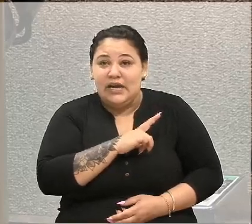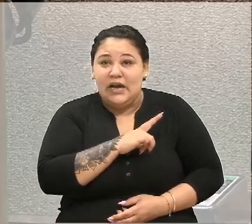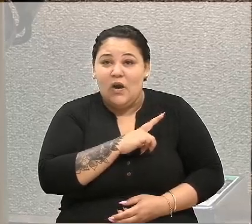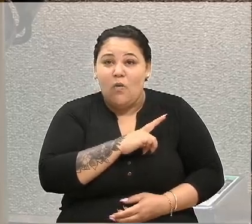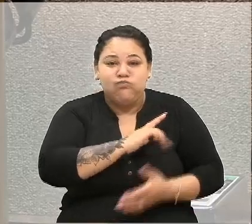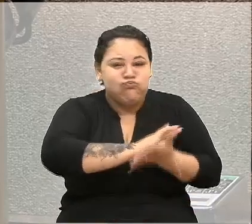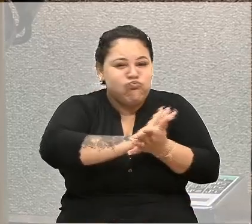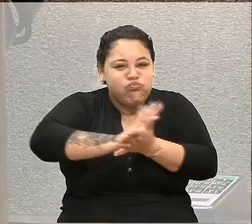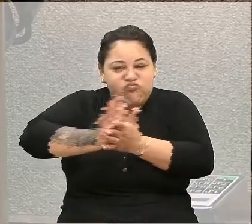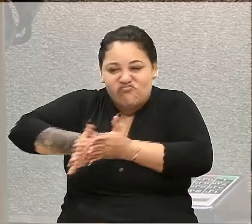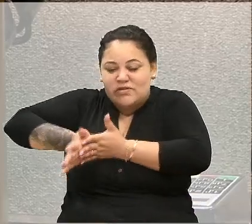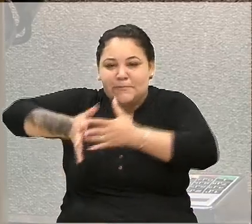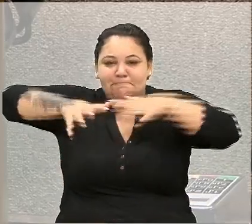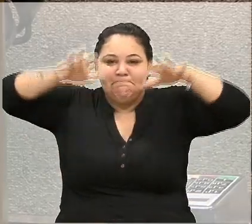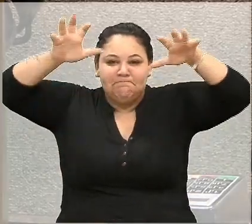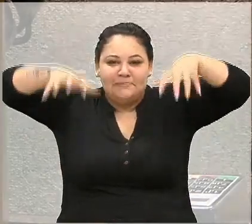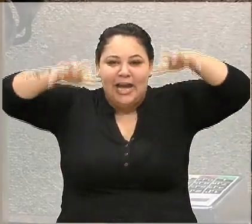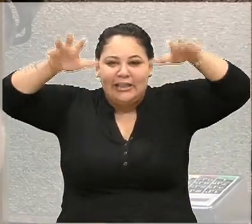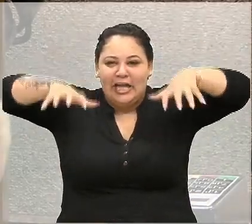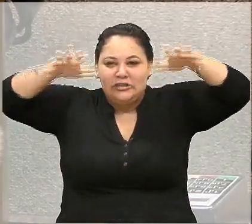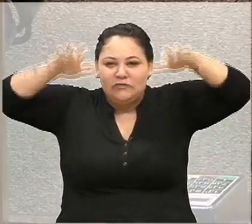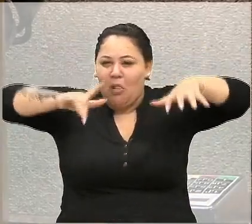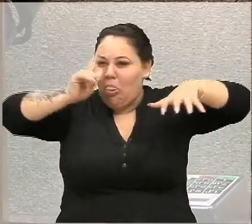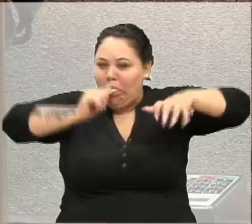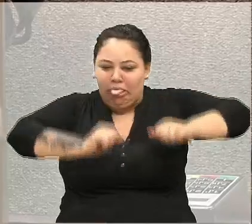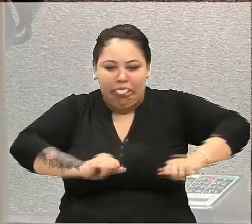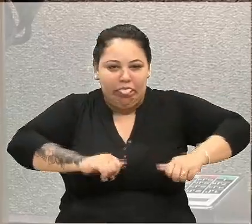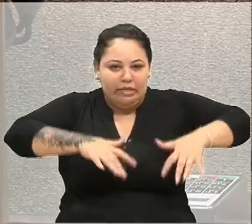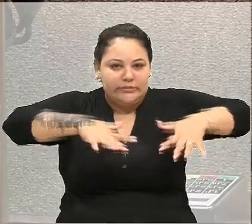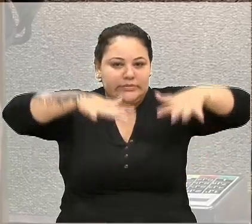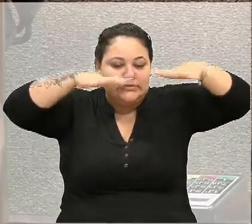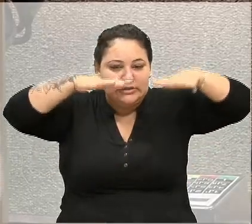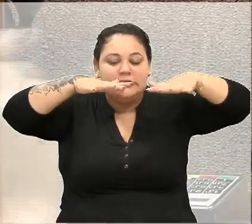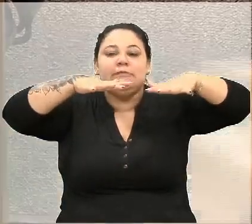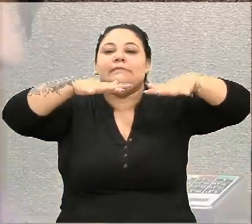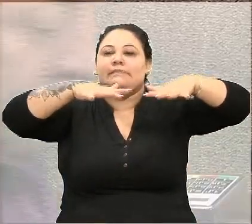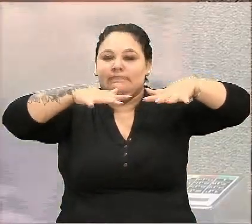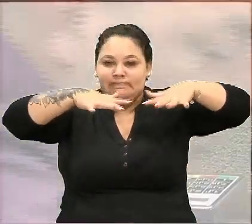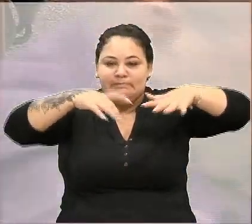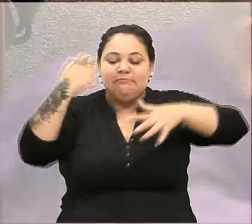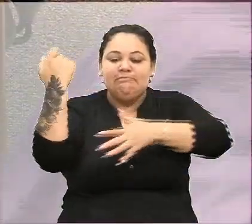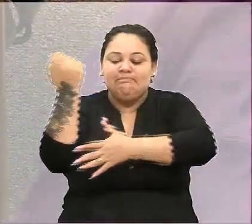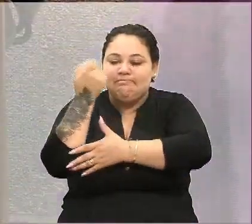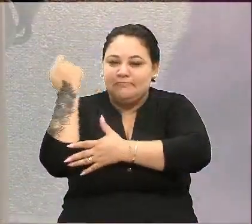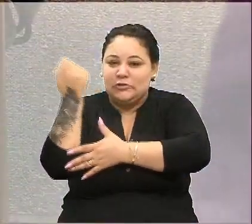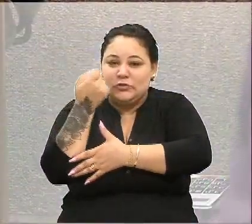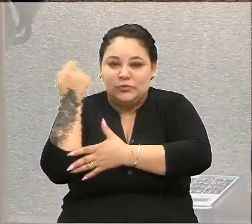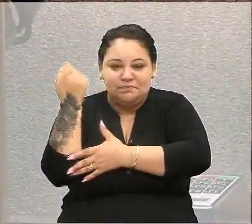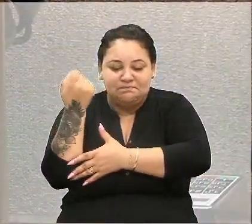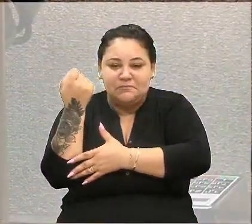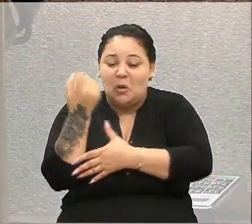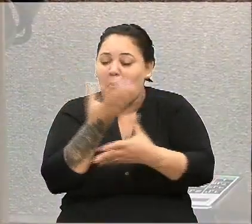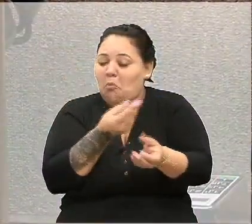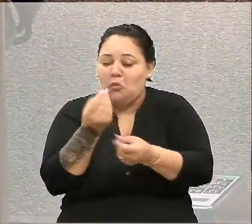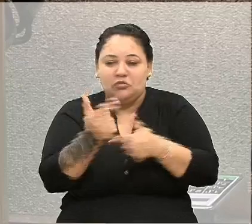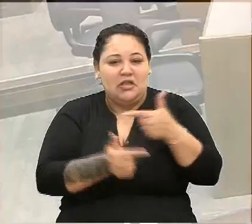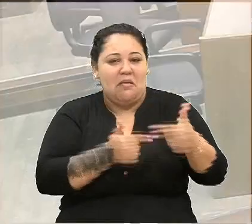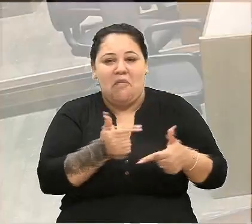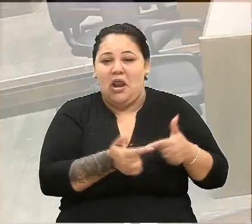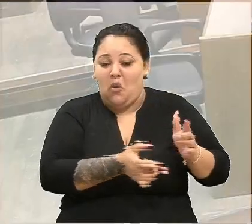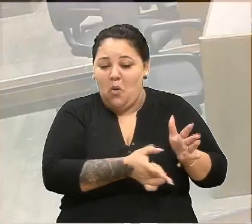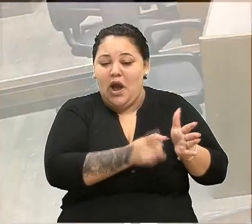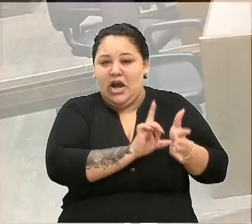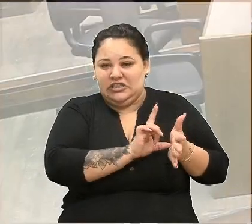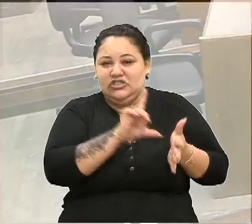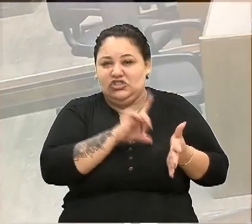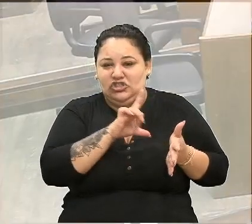dessa tragédia que inundou o nosso Rio Grande do Sul. Então, muitos serviços que nós tínhamos em